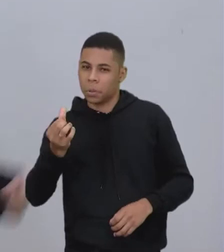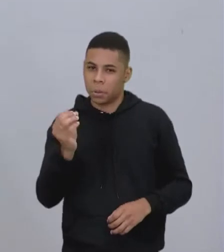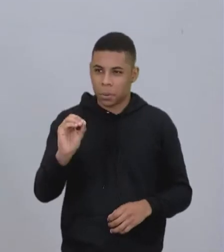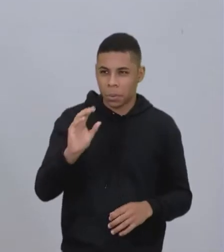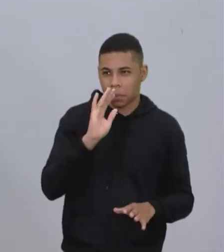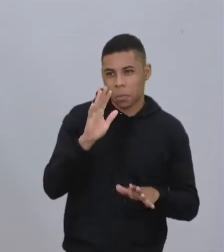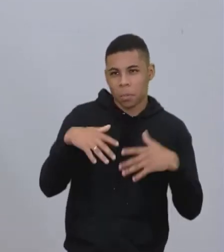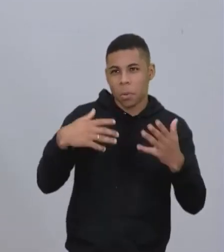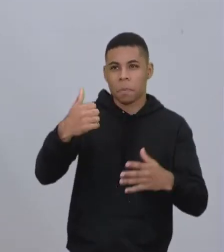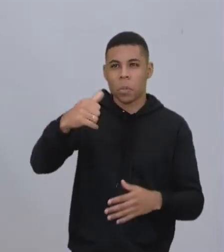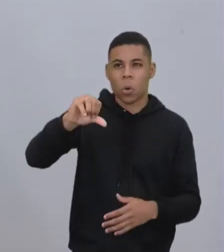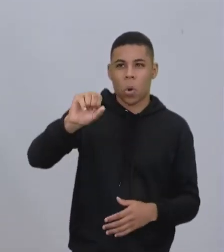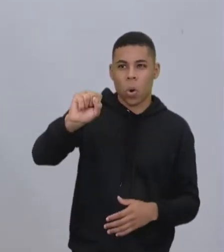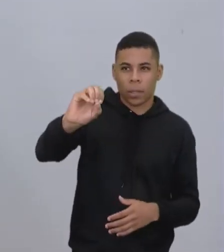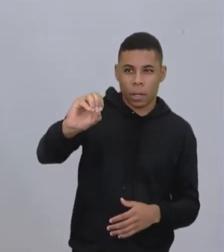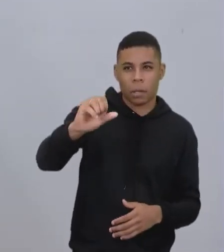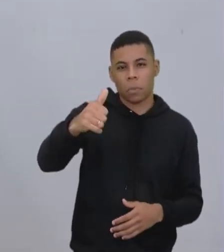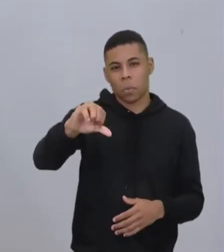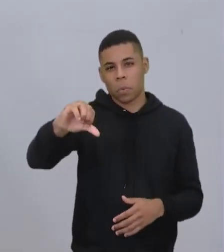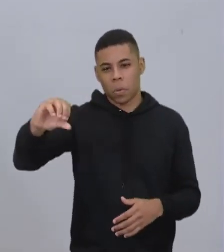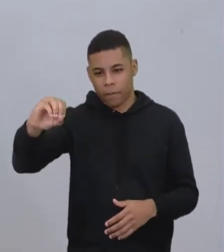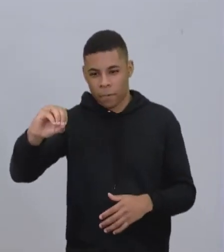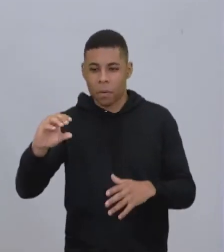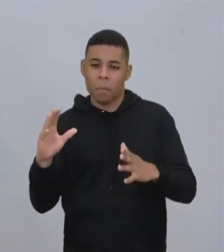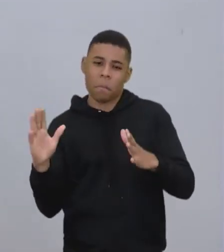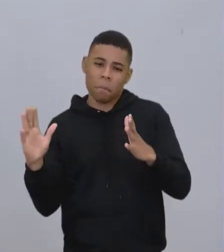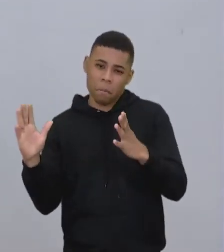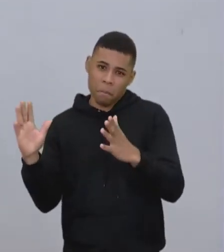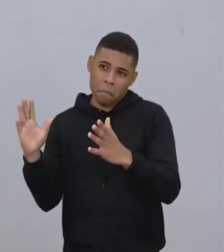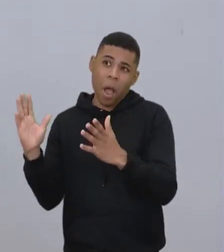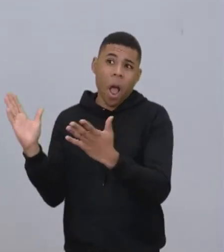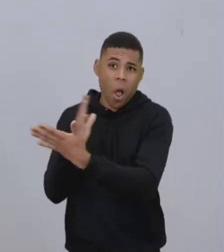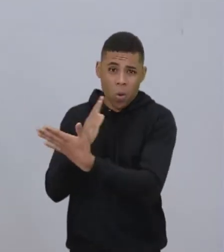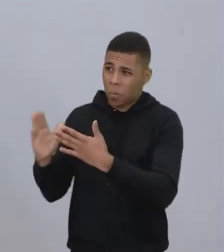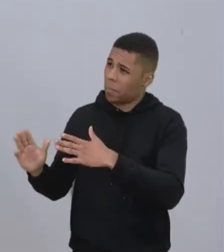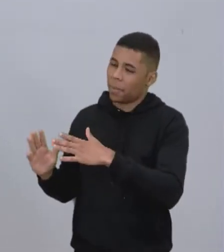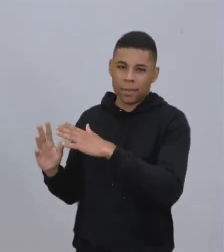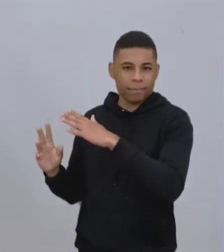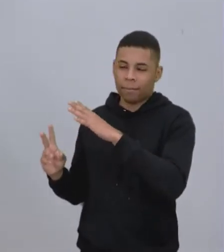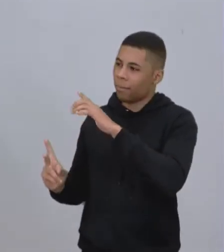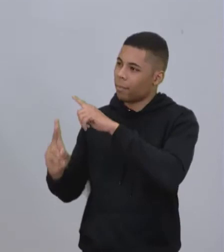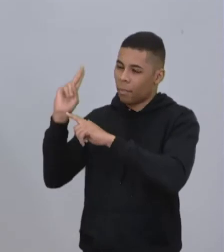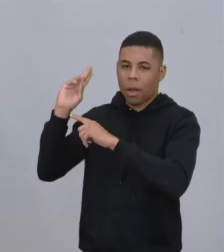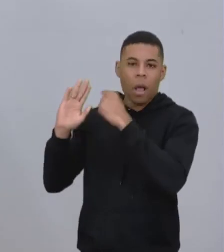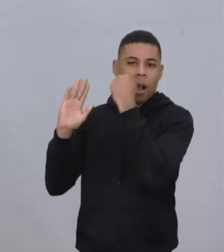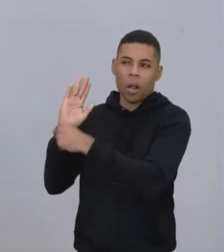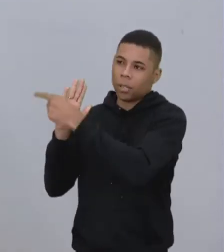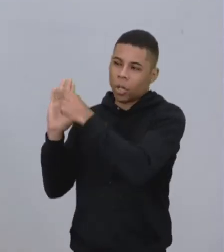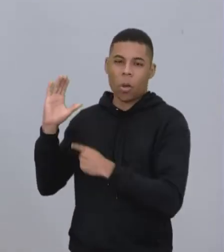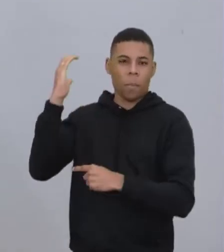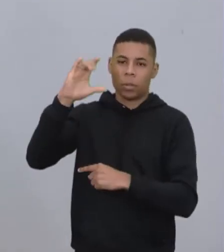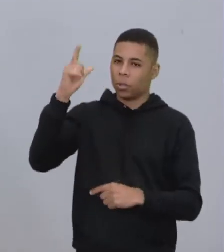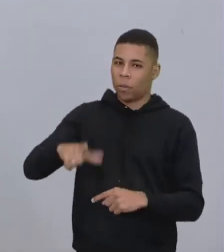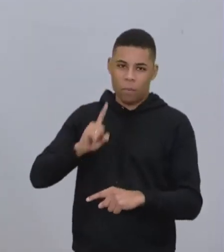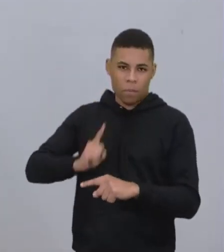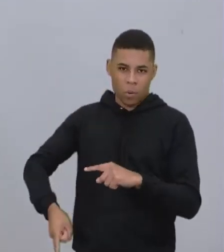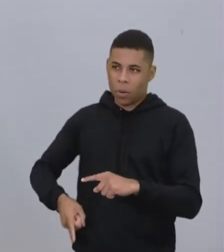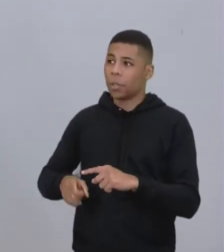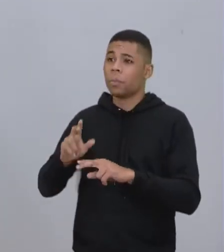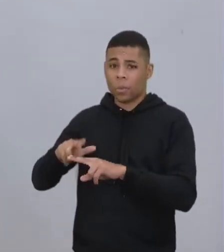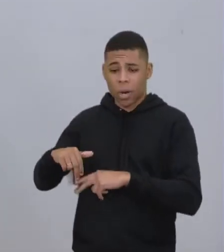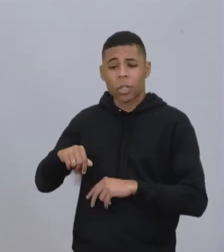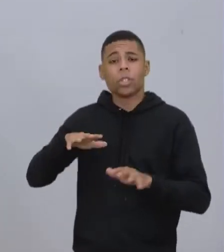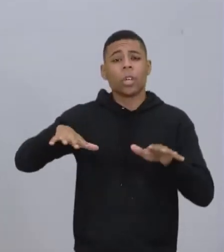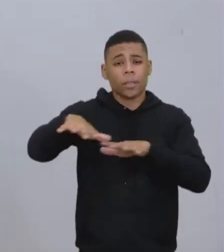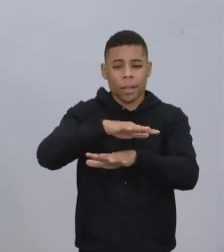passa pelos anos 80, 90, algumas propagandas elas nem podem ser mais vinculadas, né? Porque a nossa sociedade vai sendo construída e se modificando.